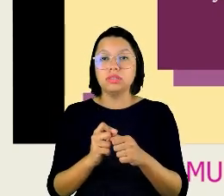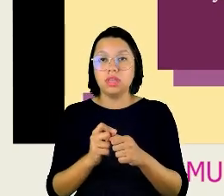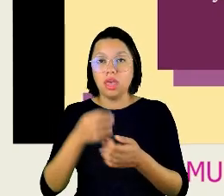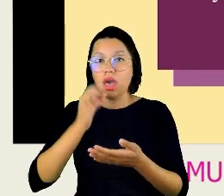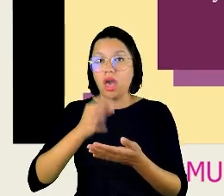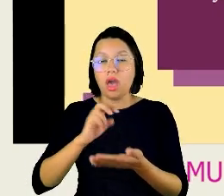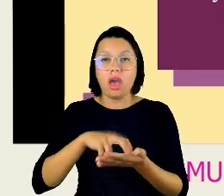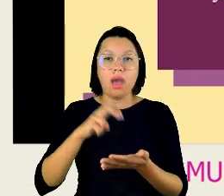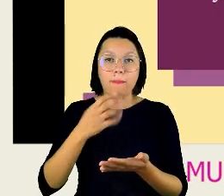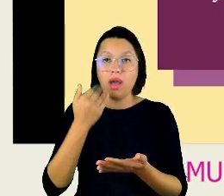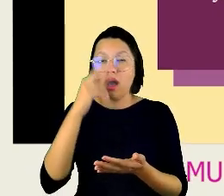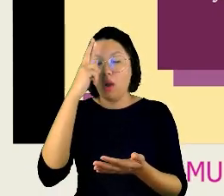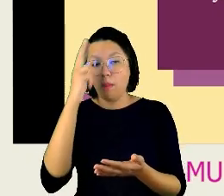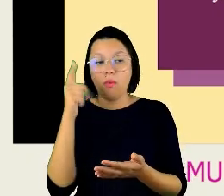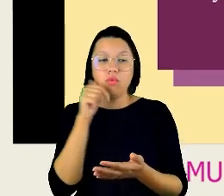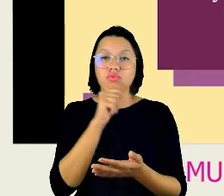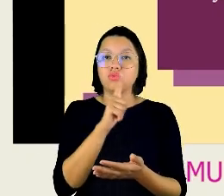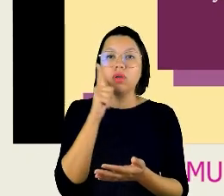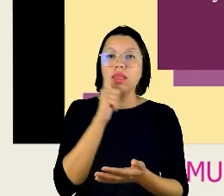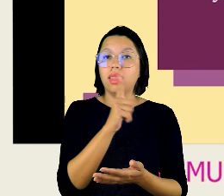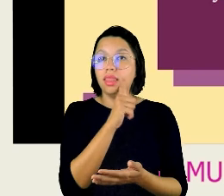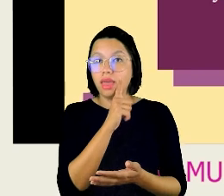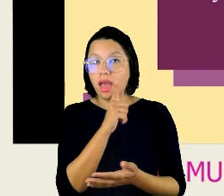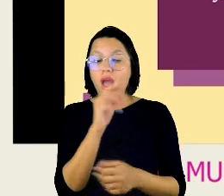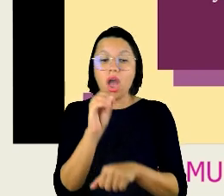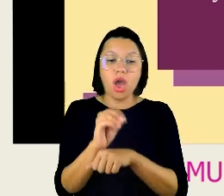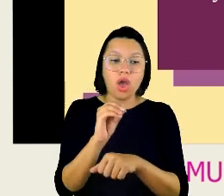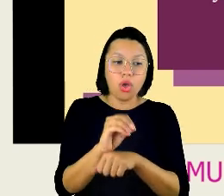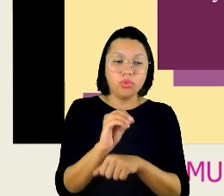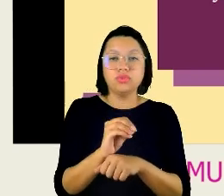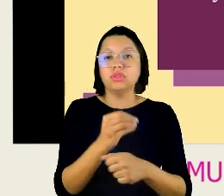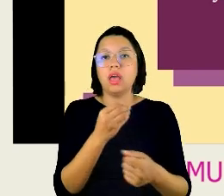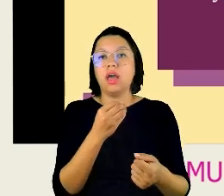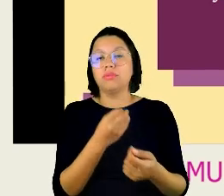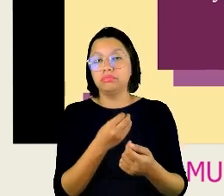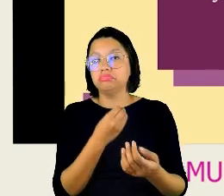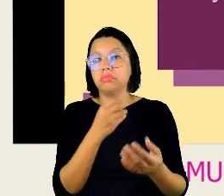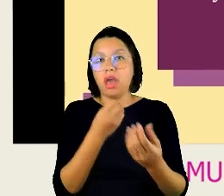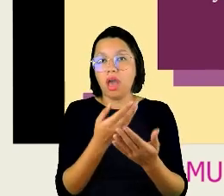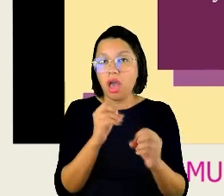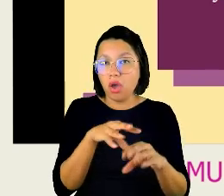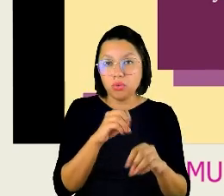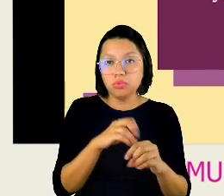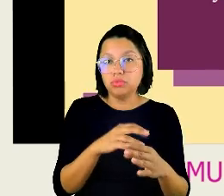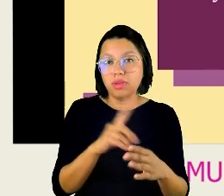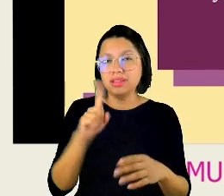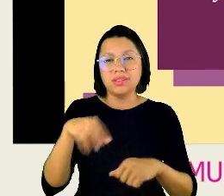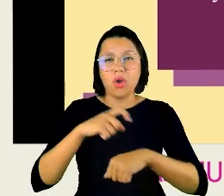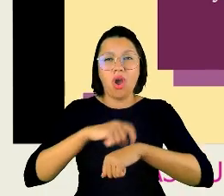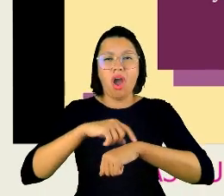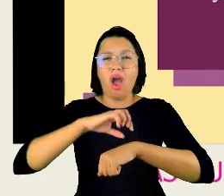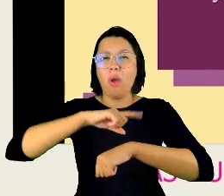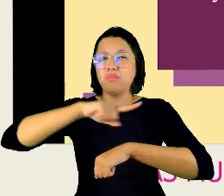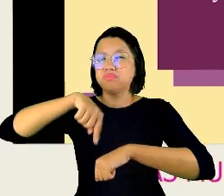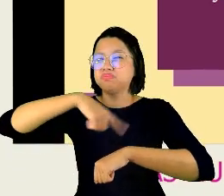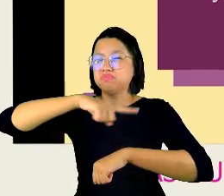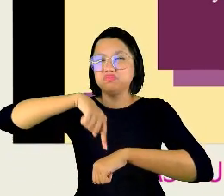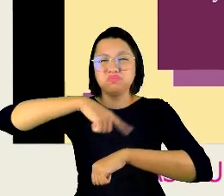lanche, jantar para filhos, educar, enfim, são horas e horas a fio que são gastas, né, com